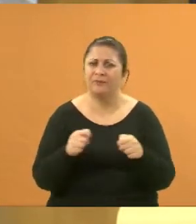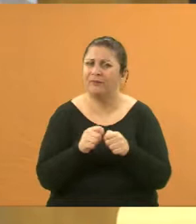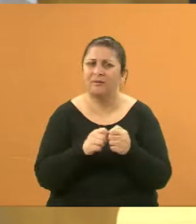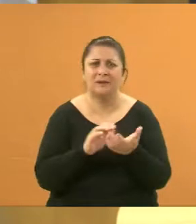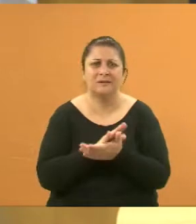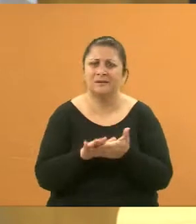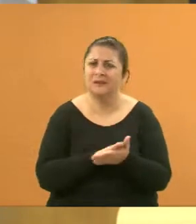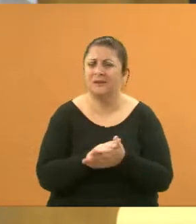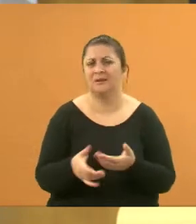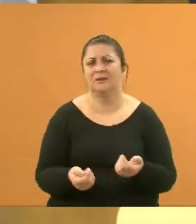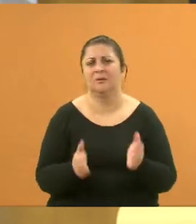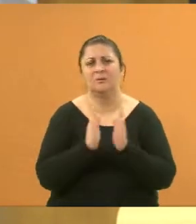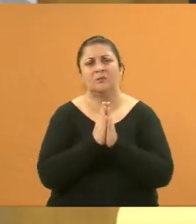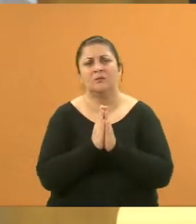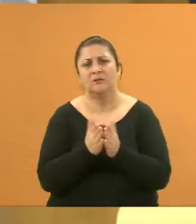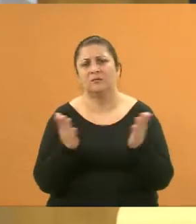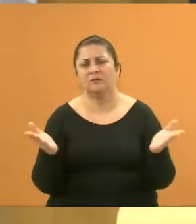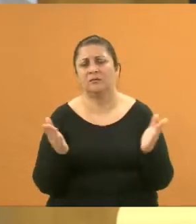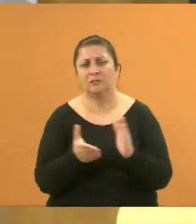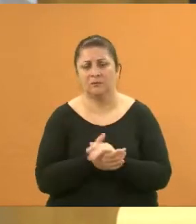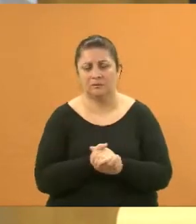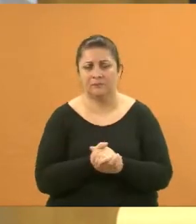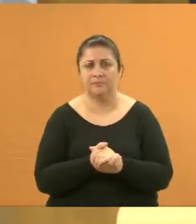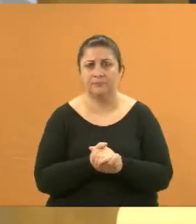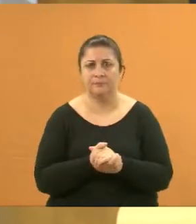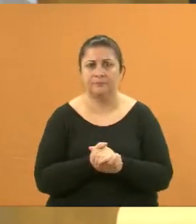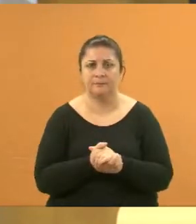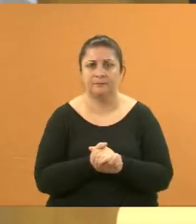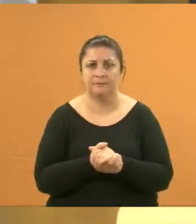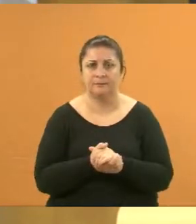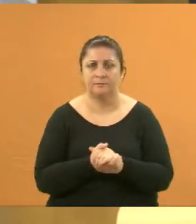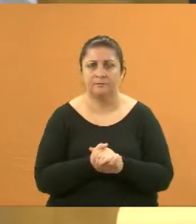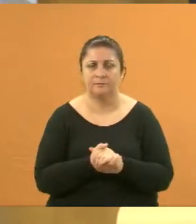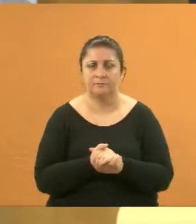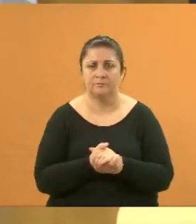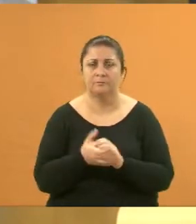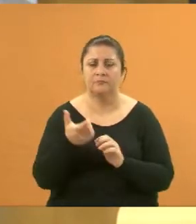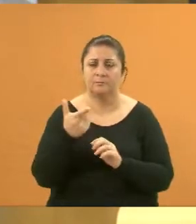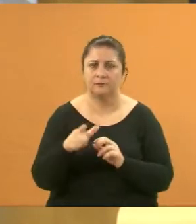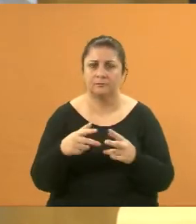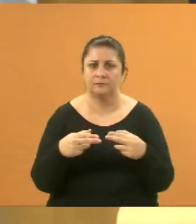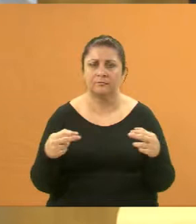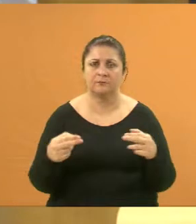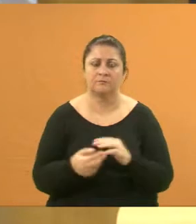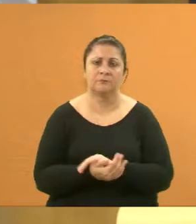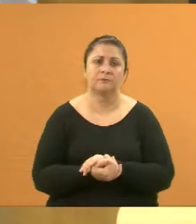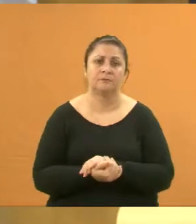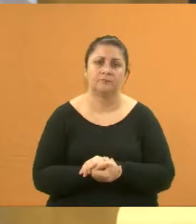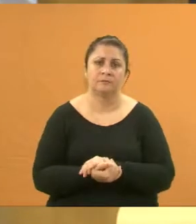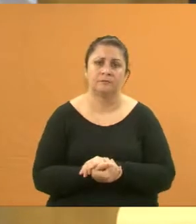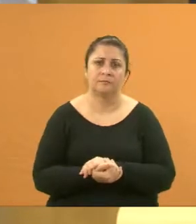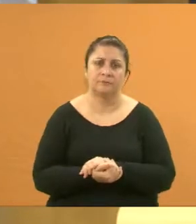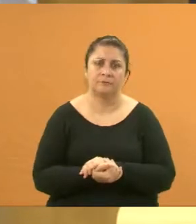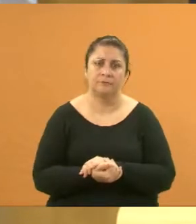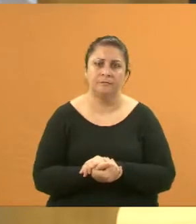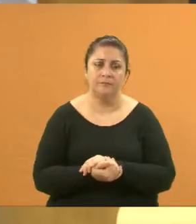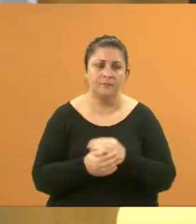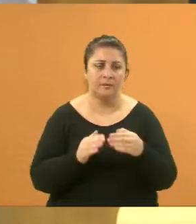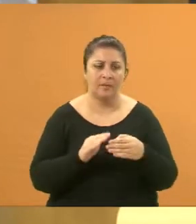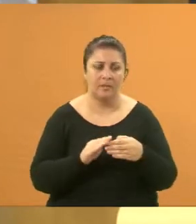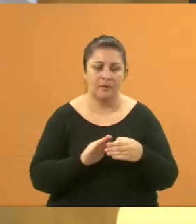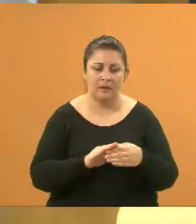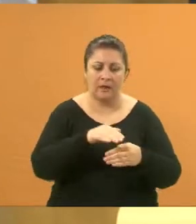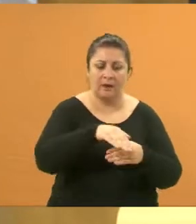Gente, pelo amor, o que é isso? Outra coisa, a valeta que